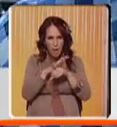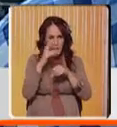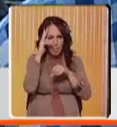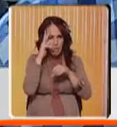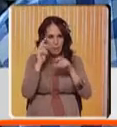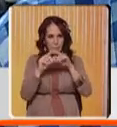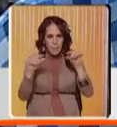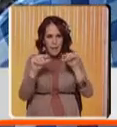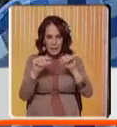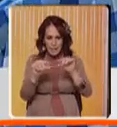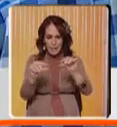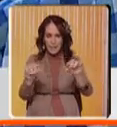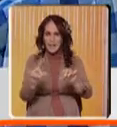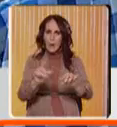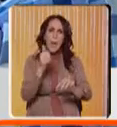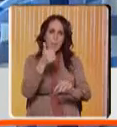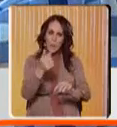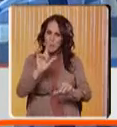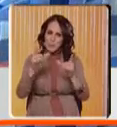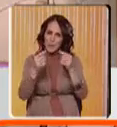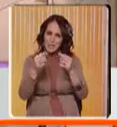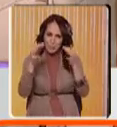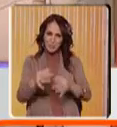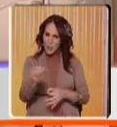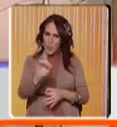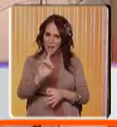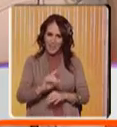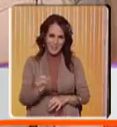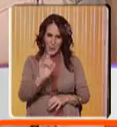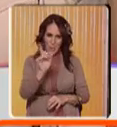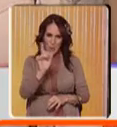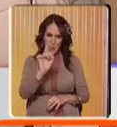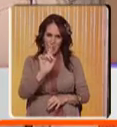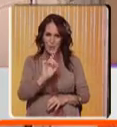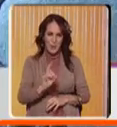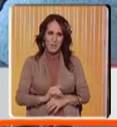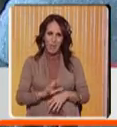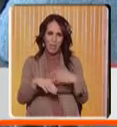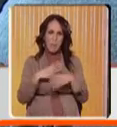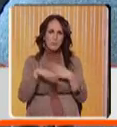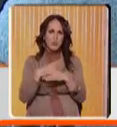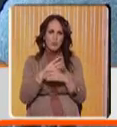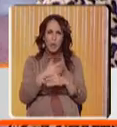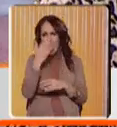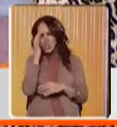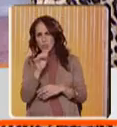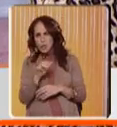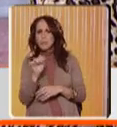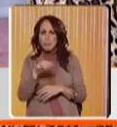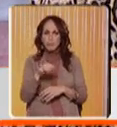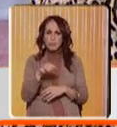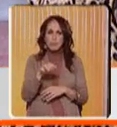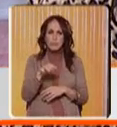Não, só essência. São boas, mas são essência. Não, é um composto. Penso que sim.